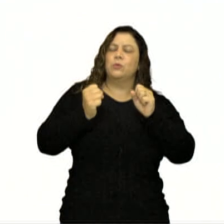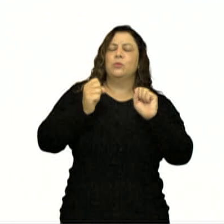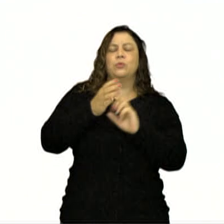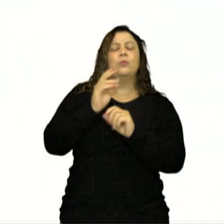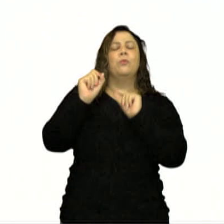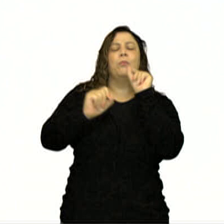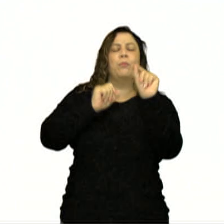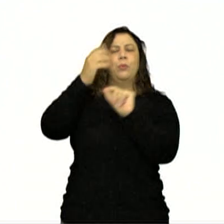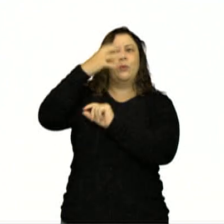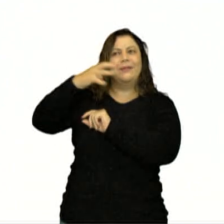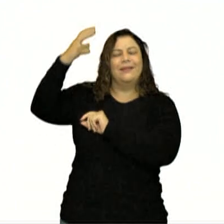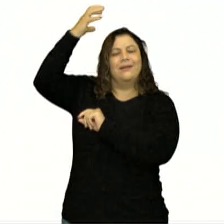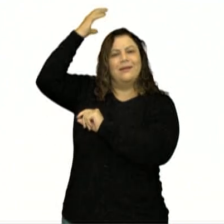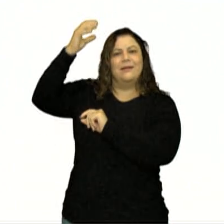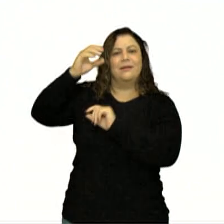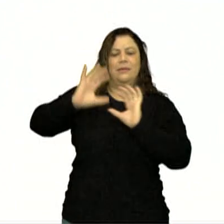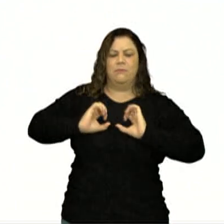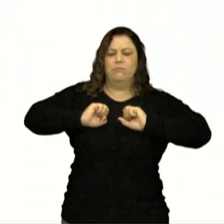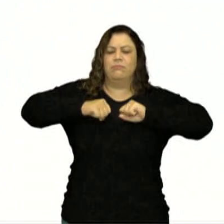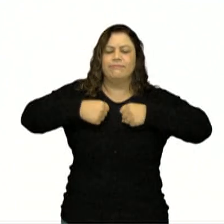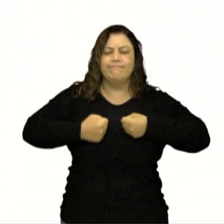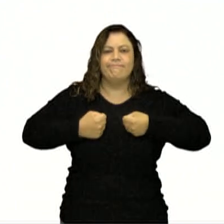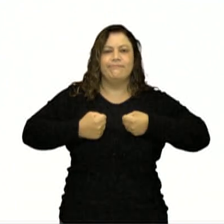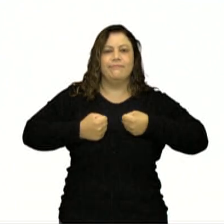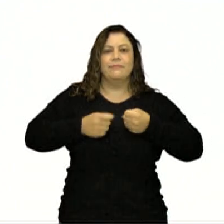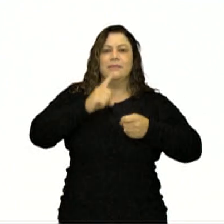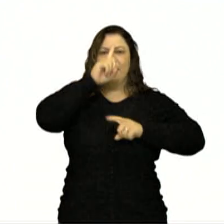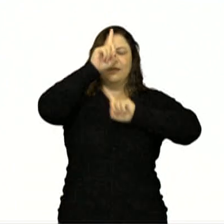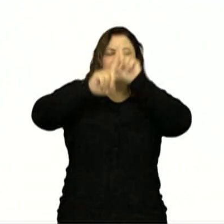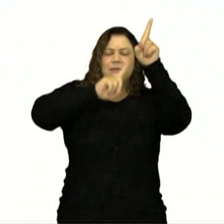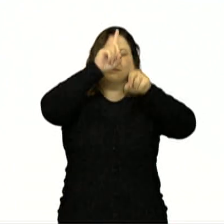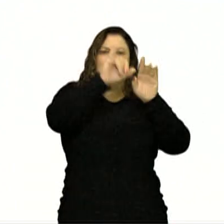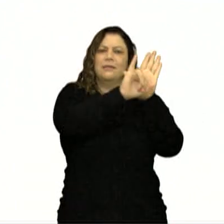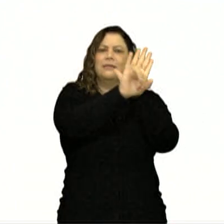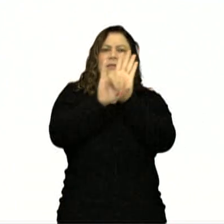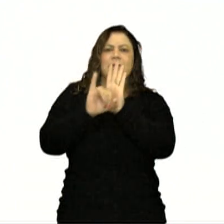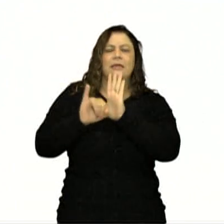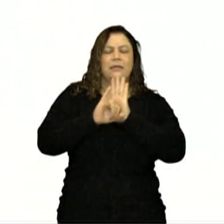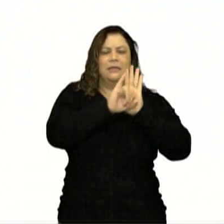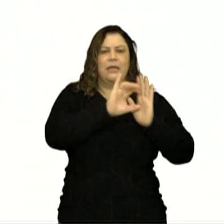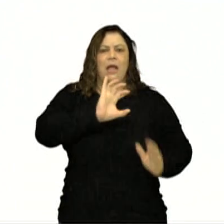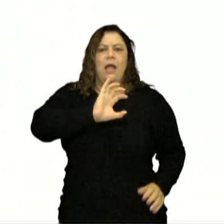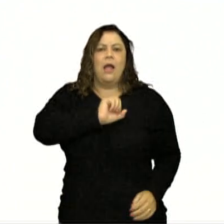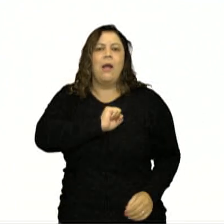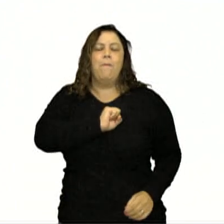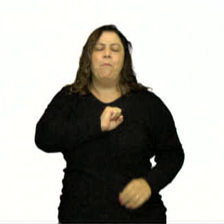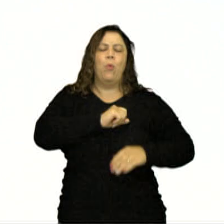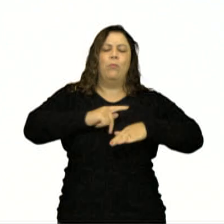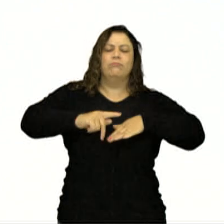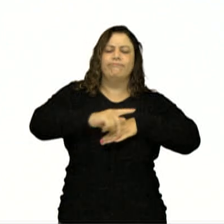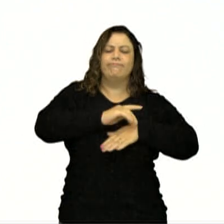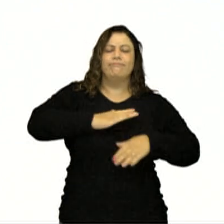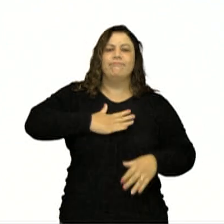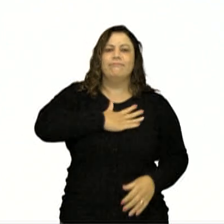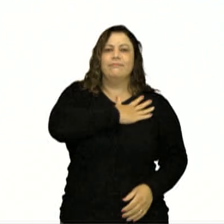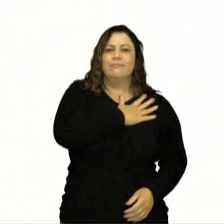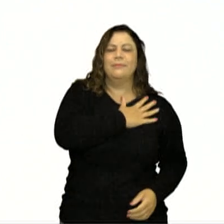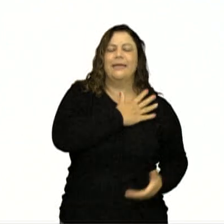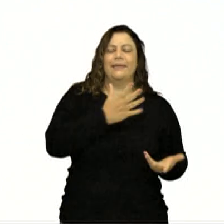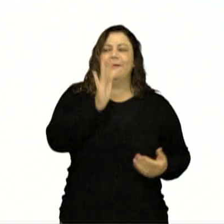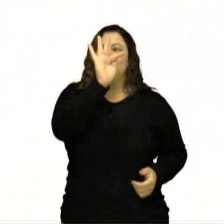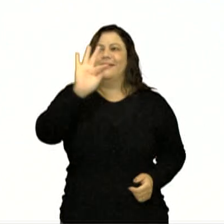A guerra deu ímpeto às ideias de identidade e nacionalismo francês e inglês e